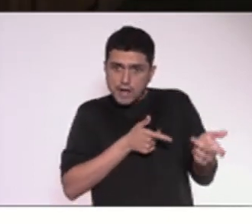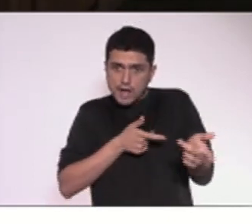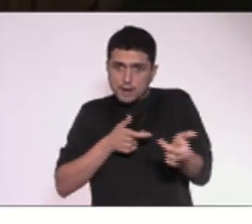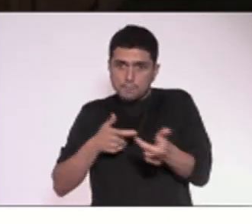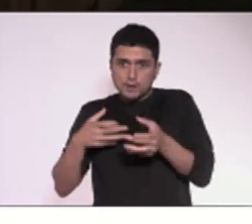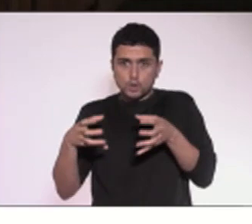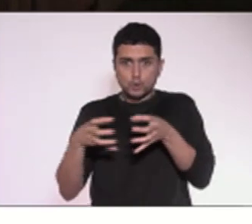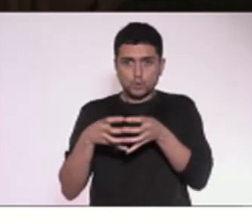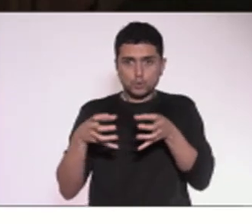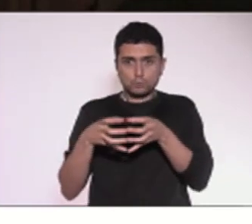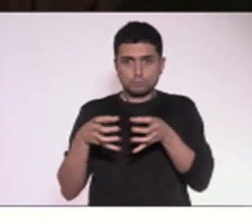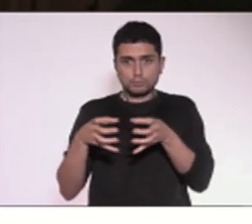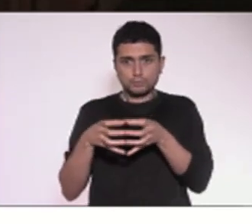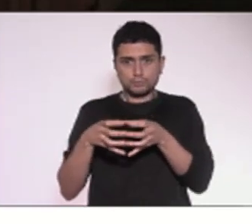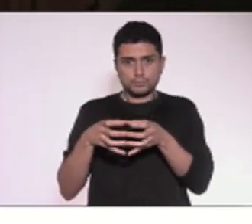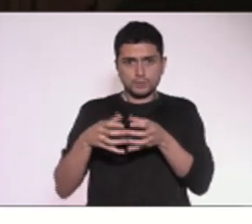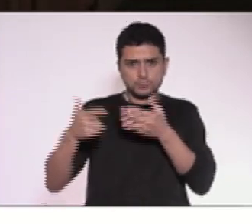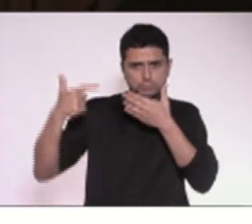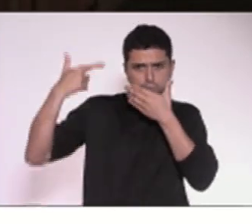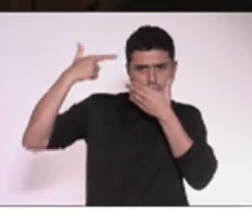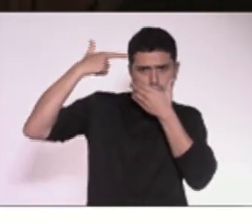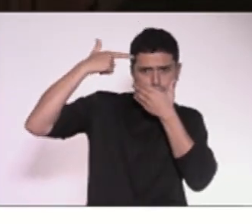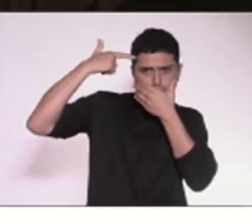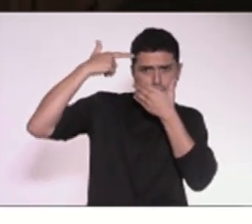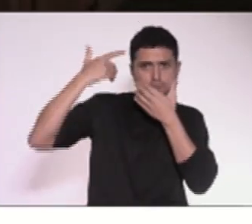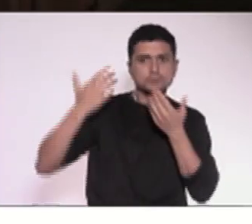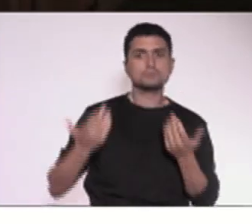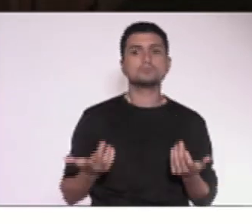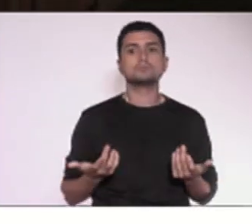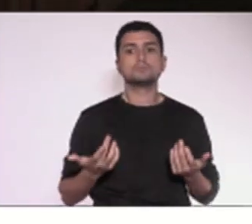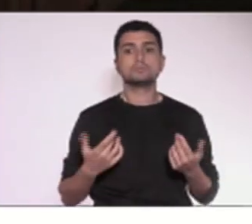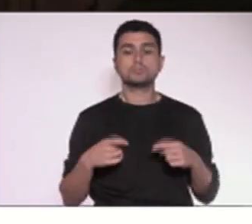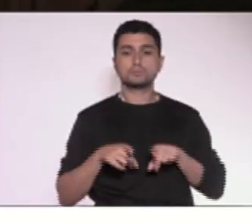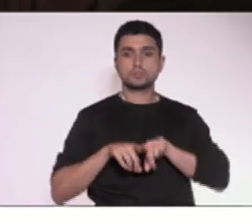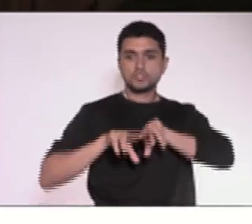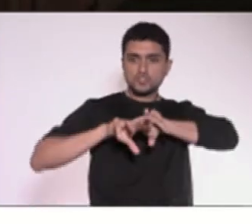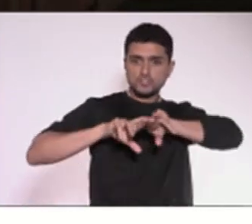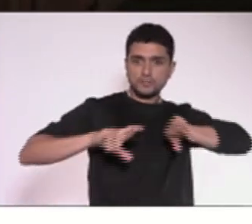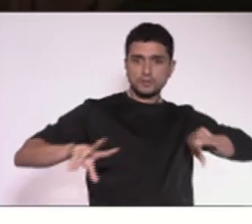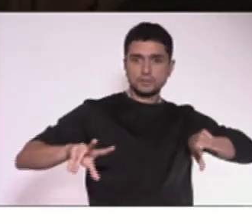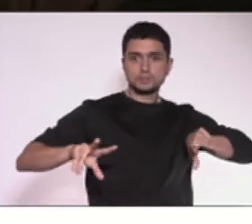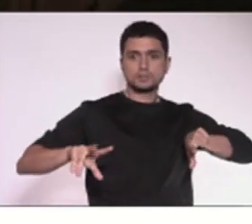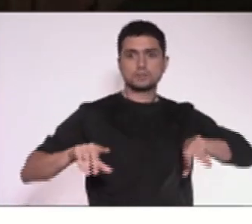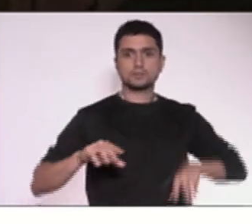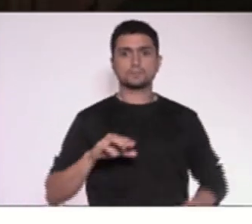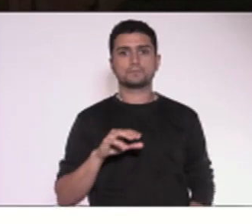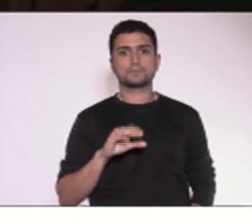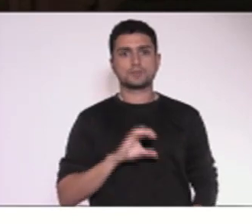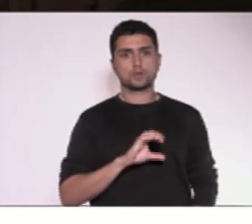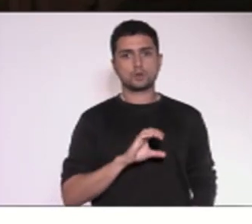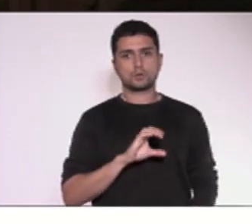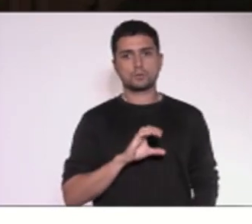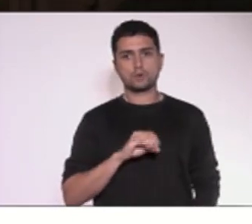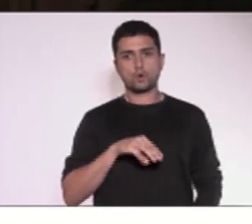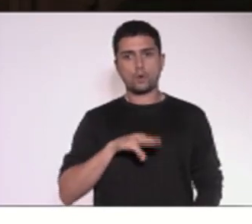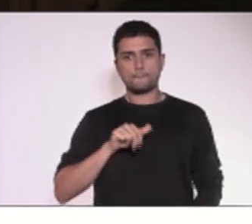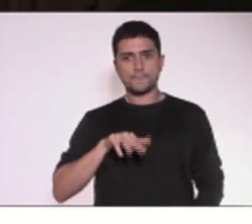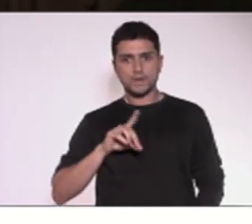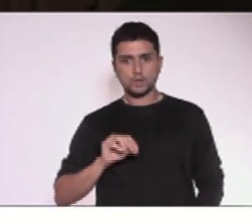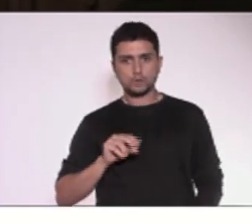terroristas. O que diferencia o Comando Vermelho do grupo ISIS? O